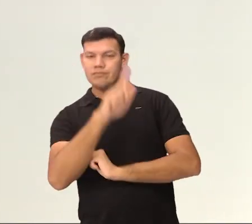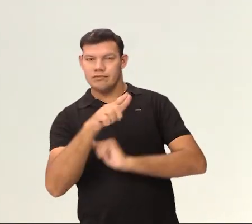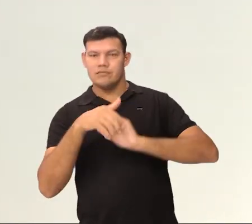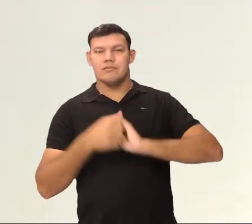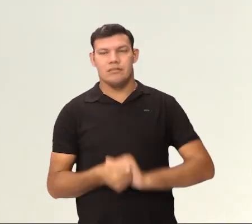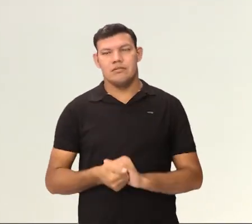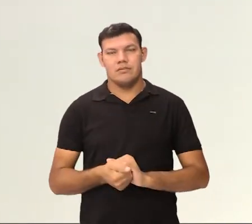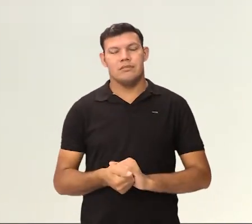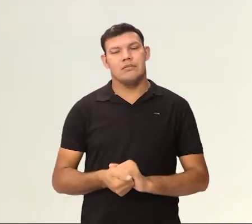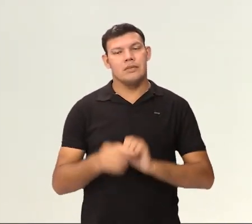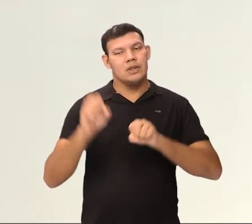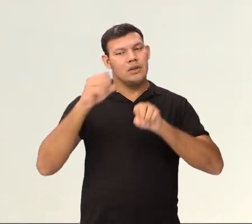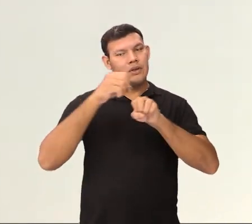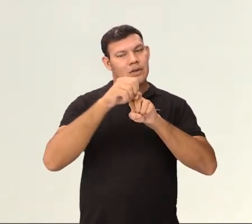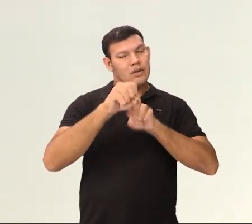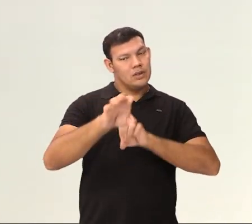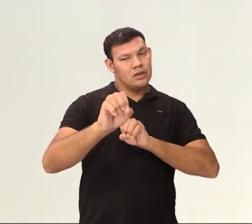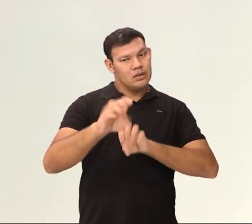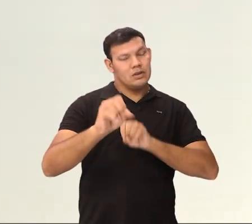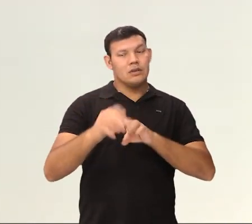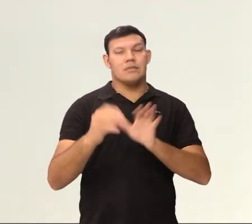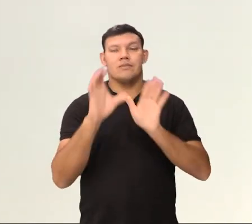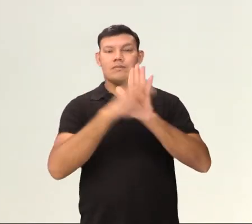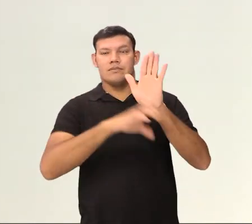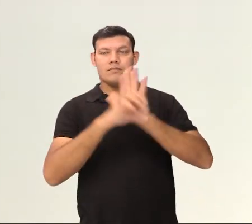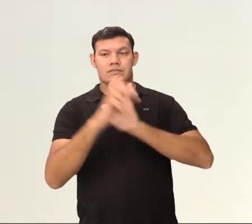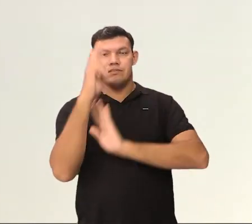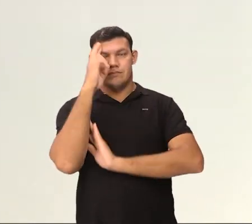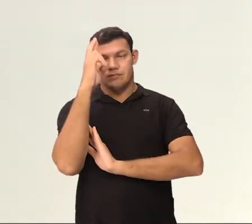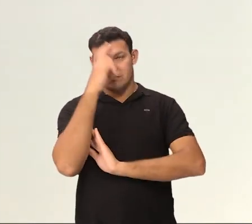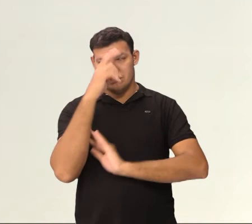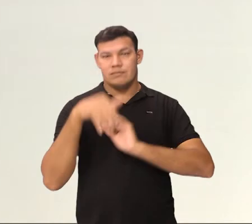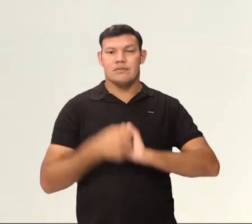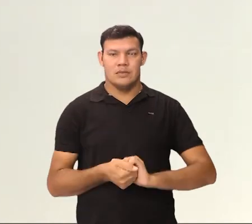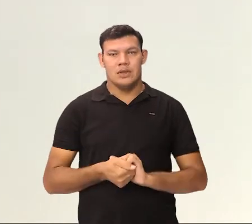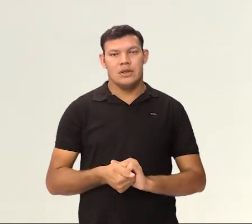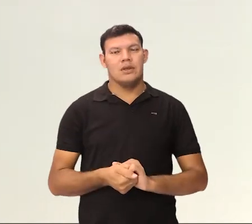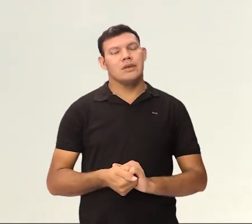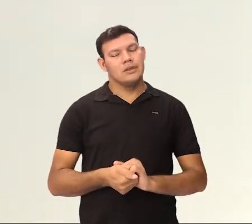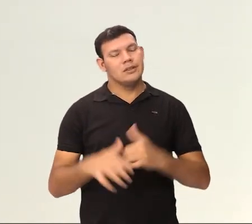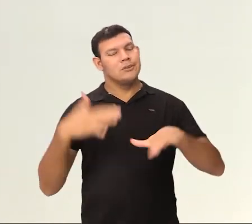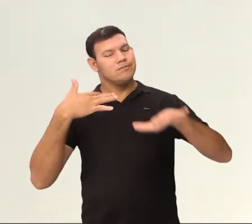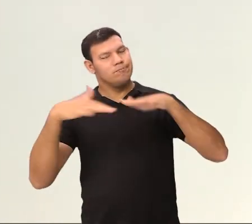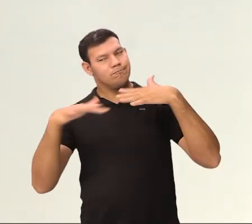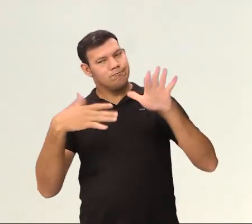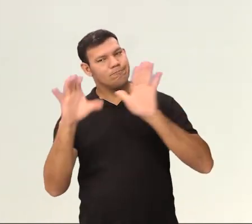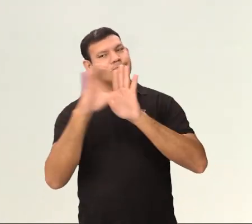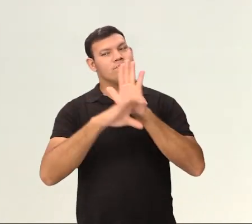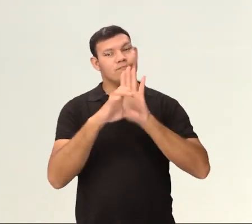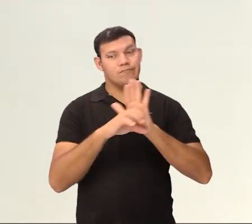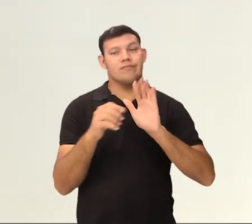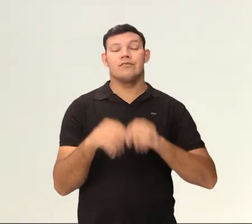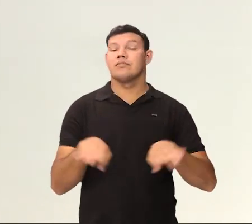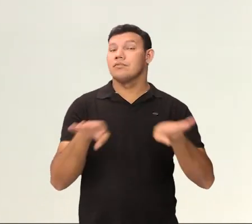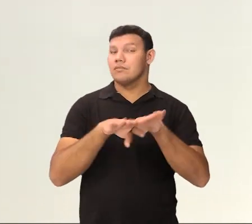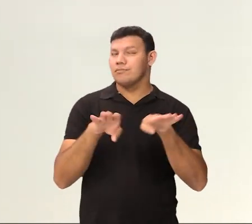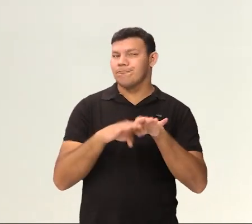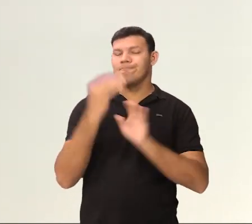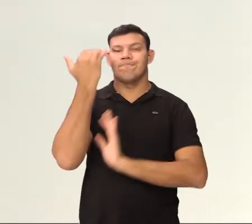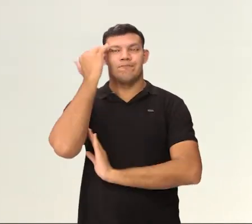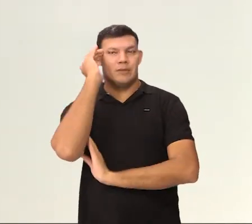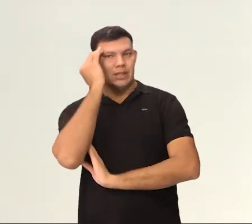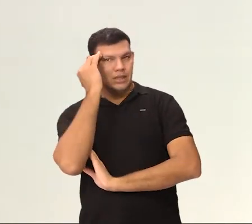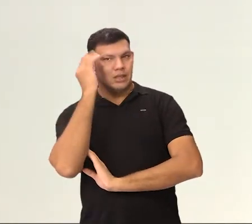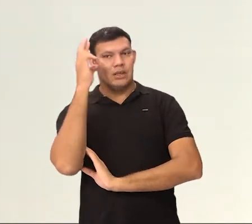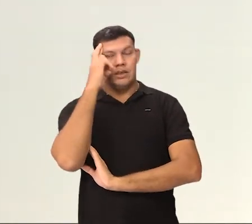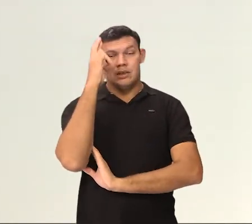a gente conseguiu passar o que seria esse conceito de história. Eu sei que é um conceito bem dinâmico, como a gente viu,